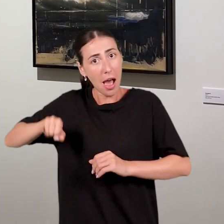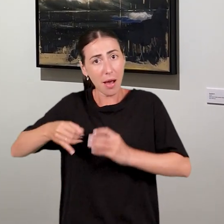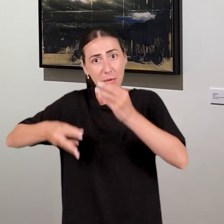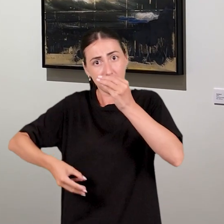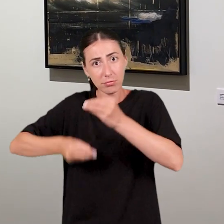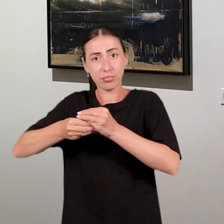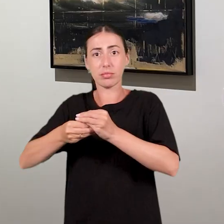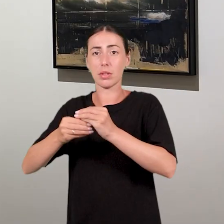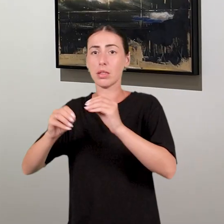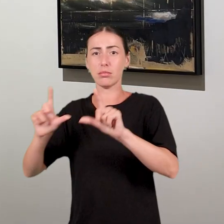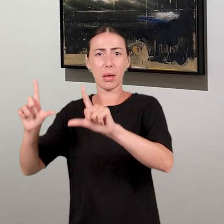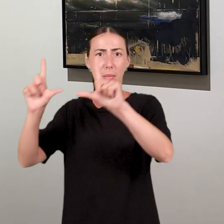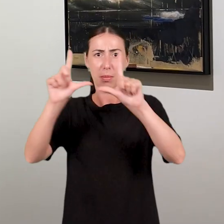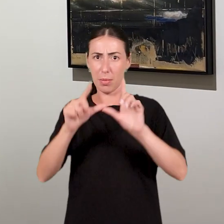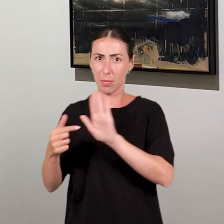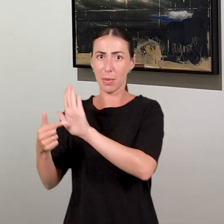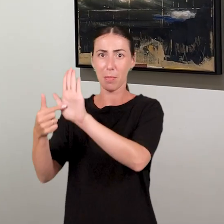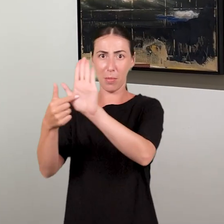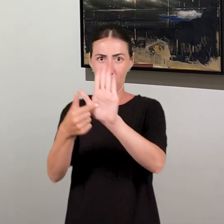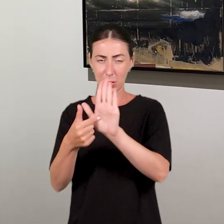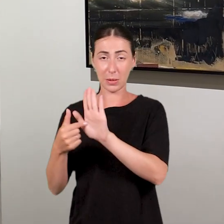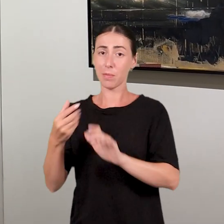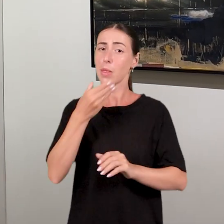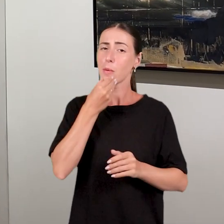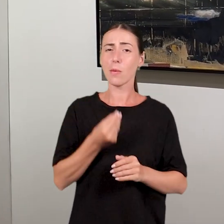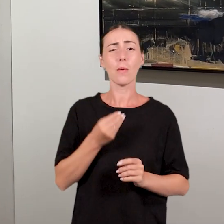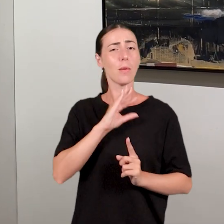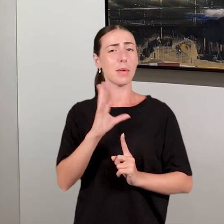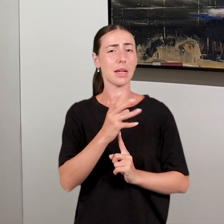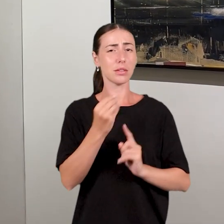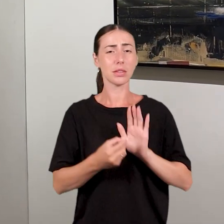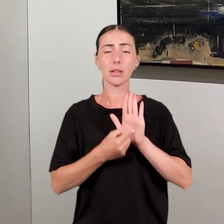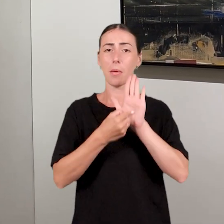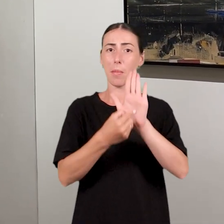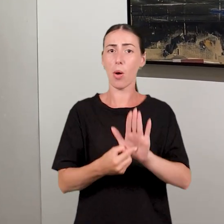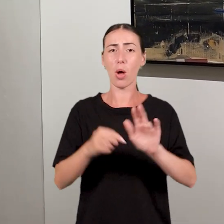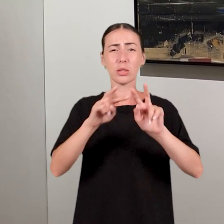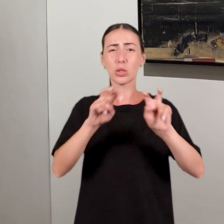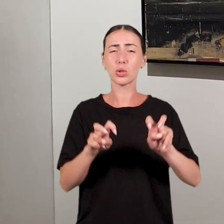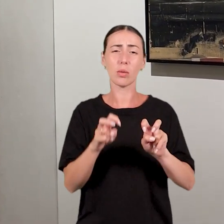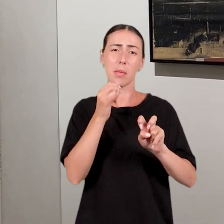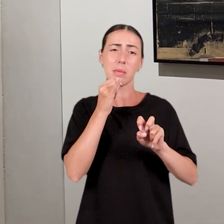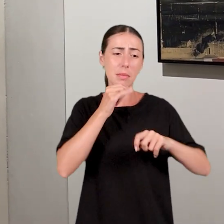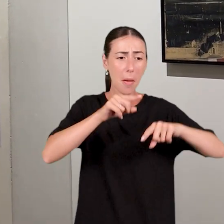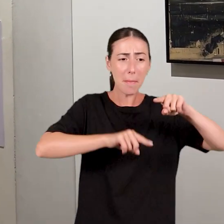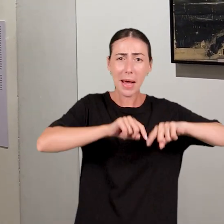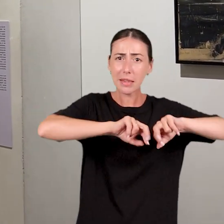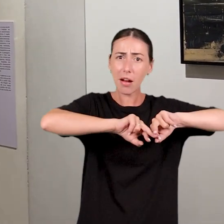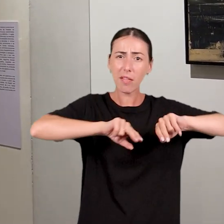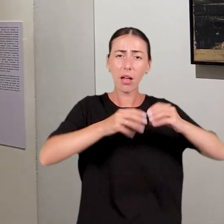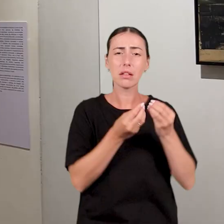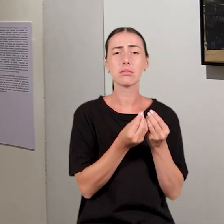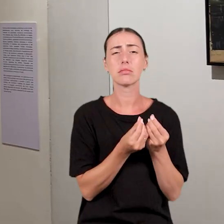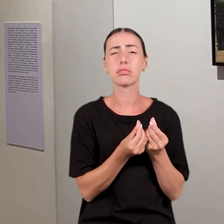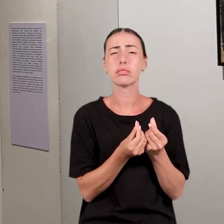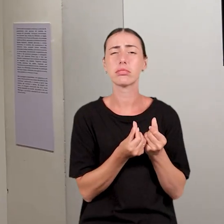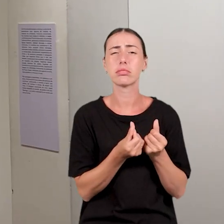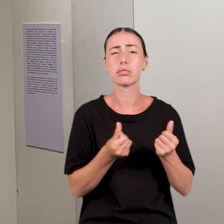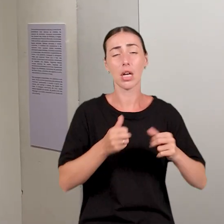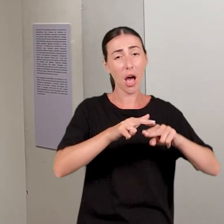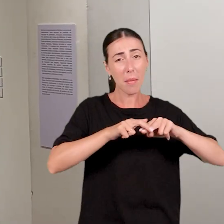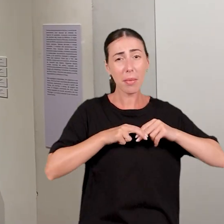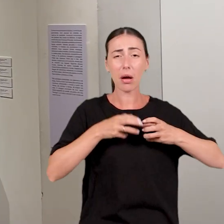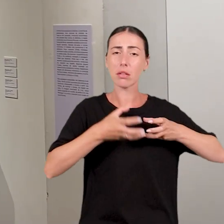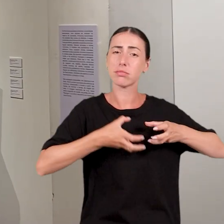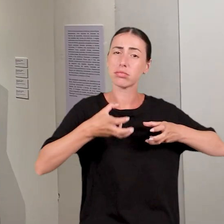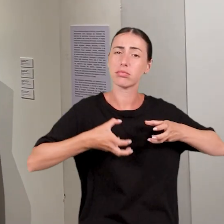anos 1980, o artista incorporava o desgaste e a corrosão como parte do seu processo criativo, antecipando o